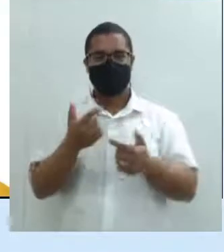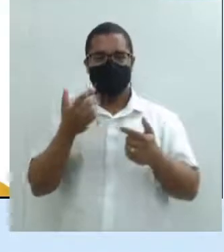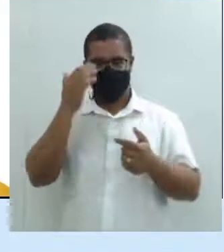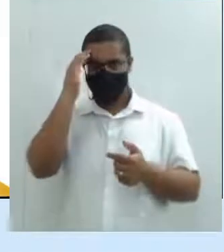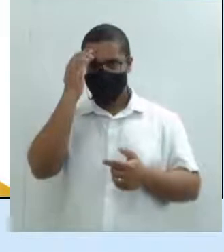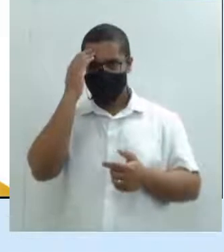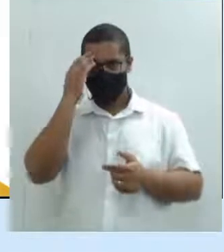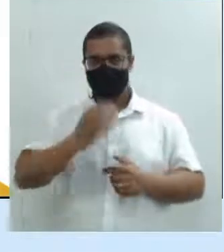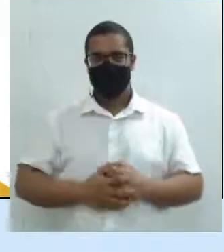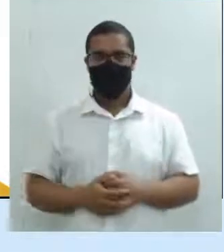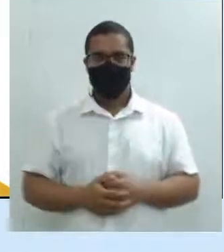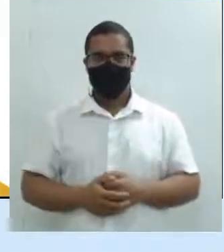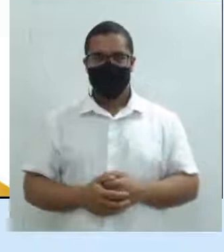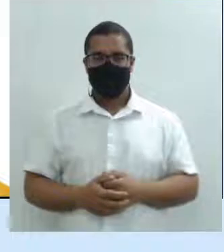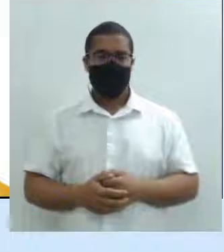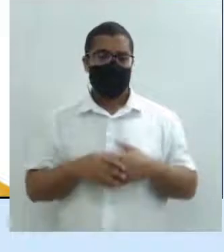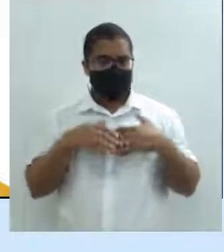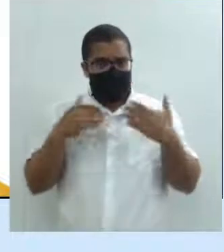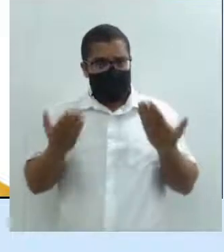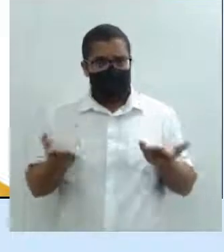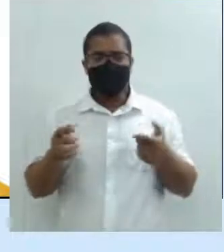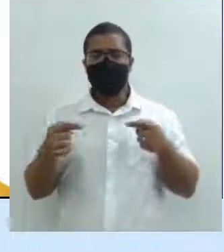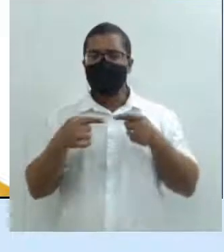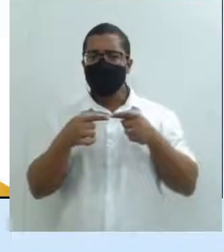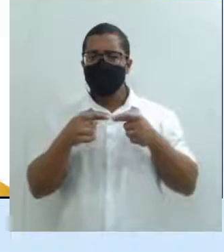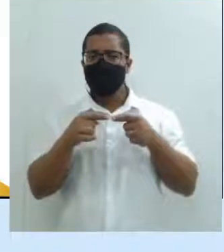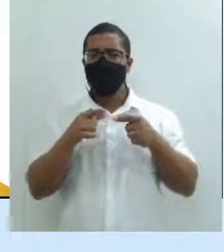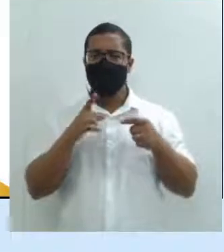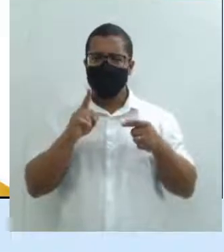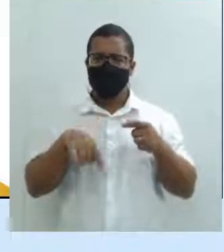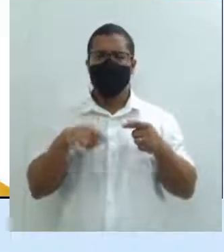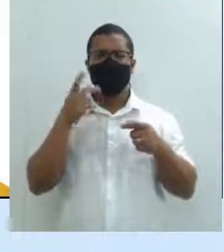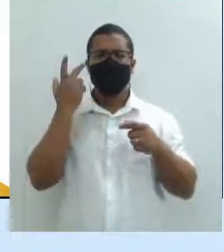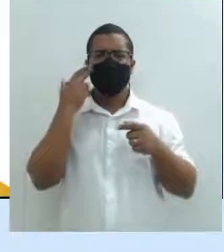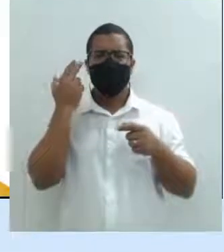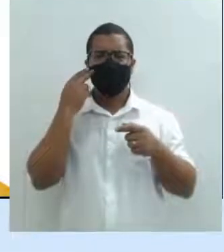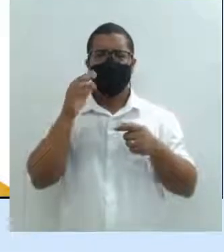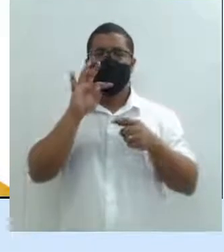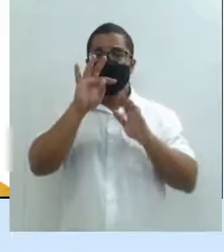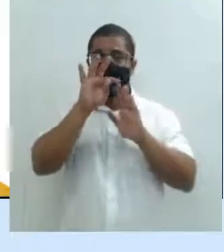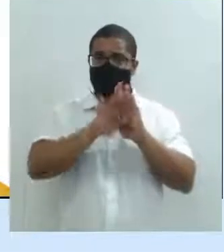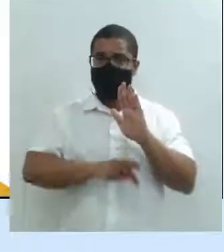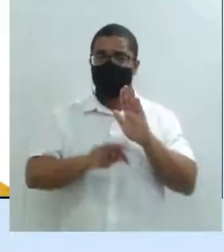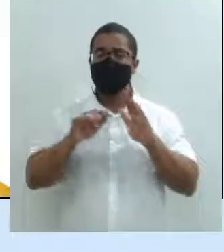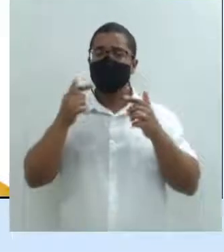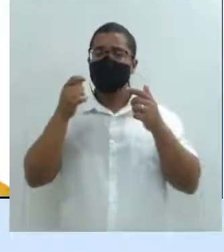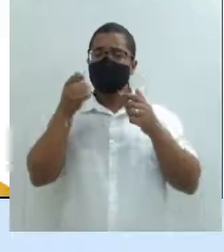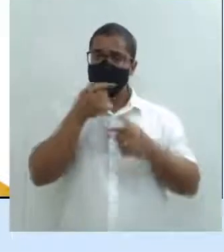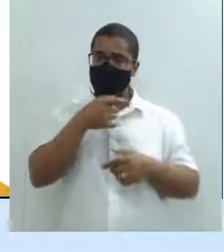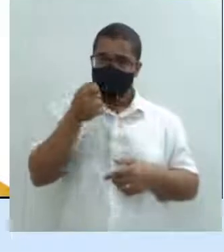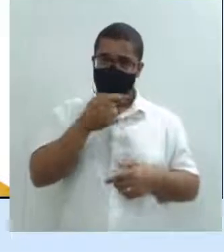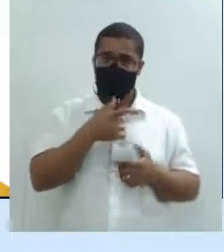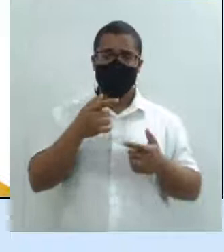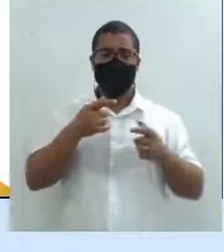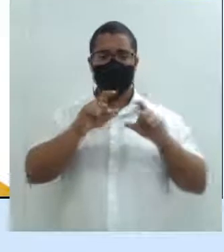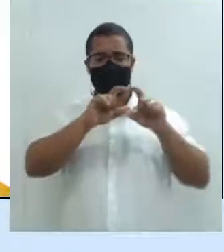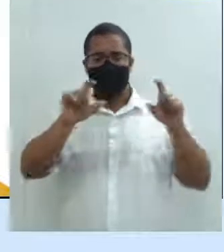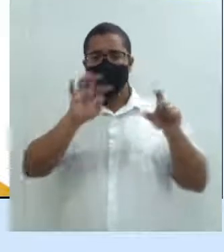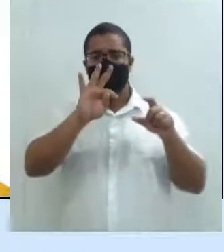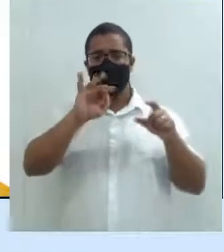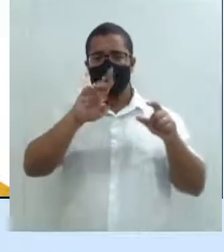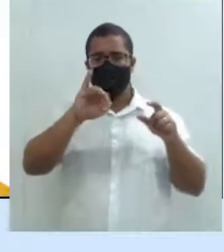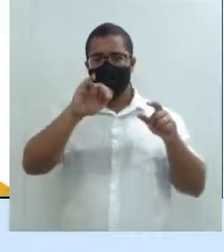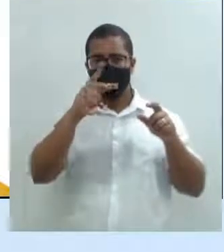tirinha. Isso que acontece é algo muito comum nos textos de humor, em tirinhas, em charges,